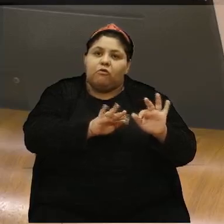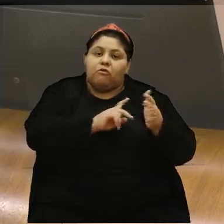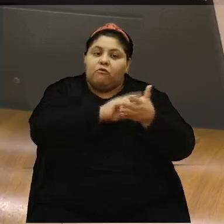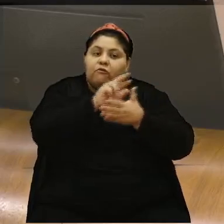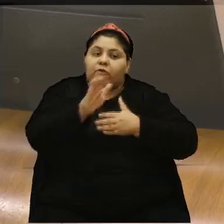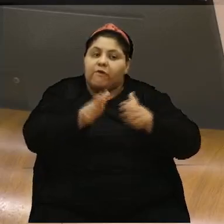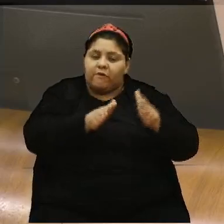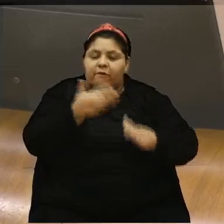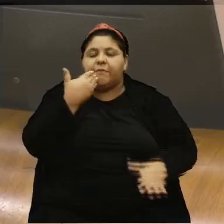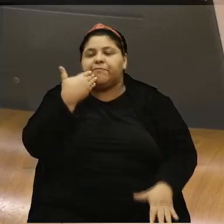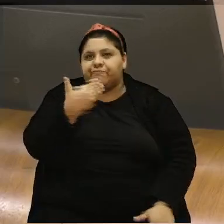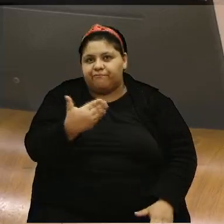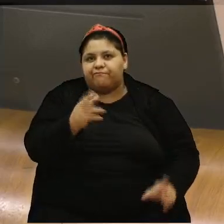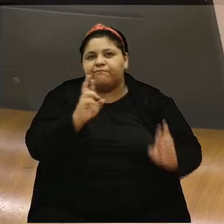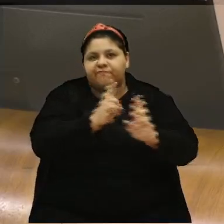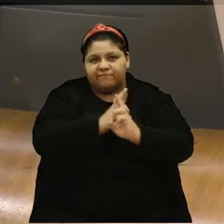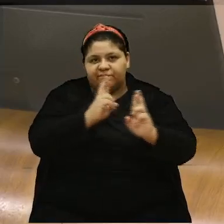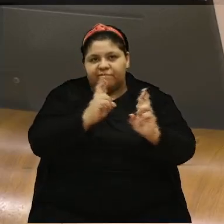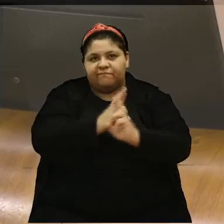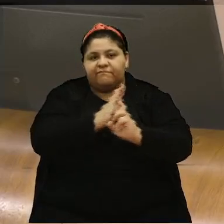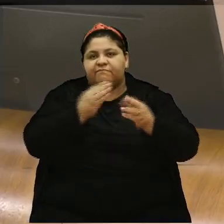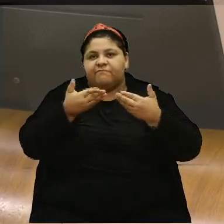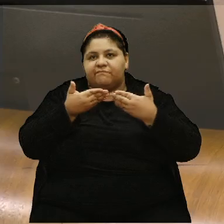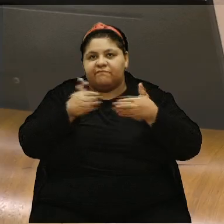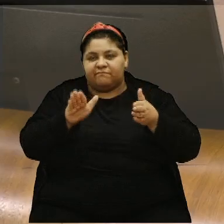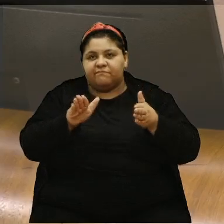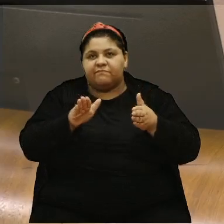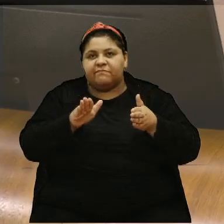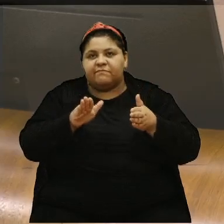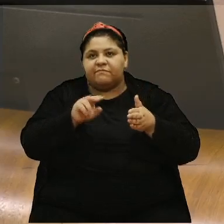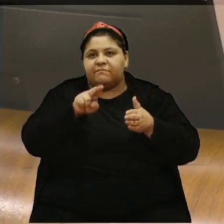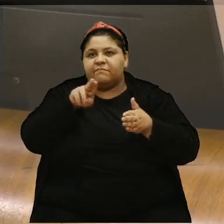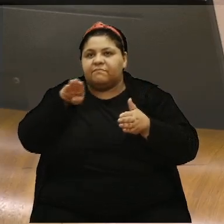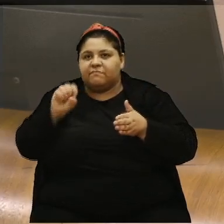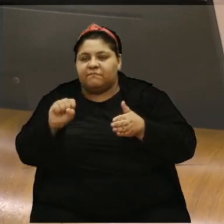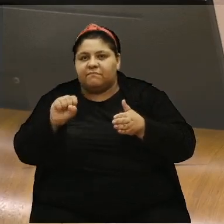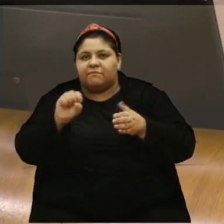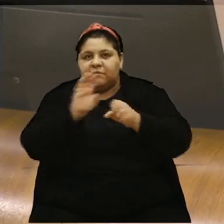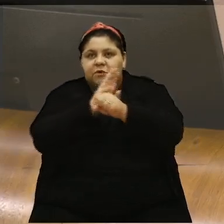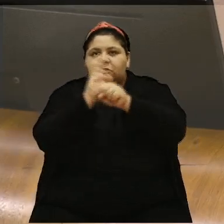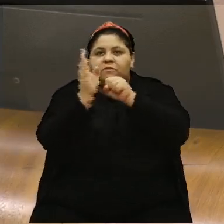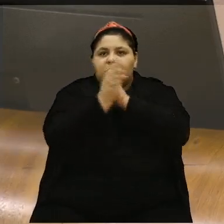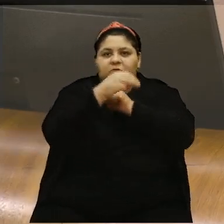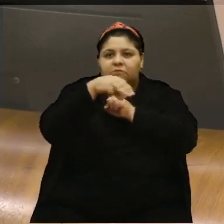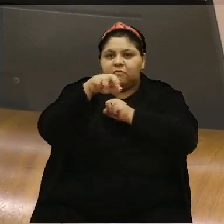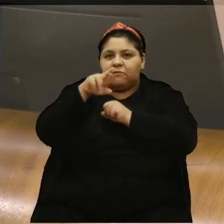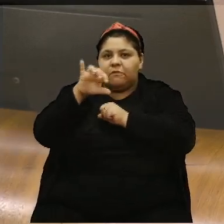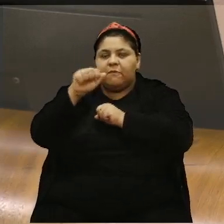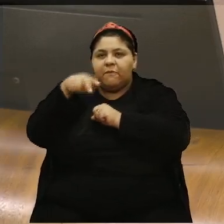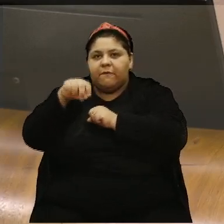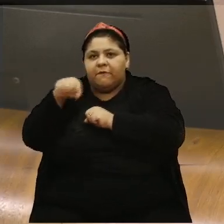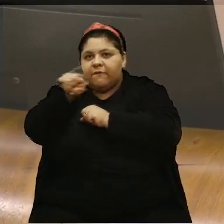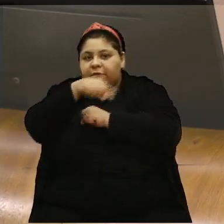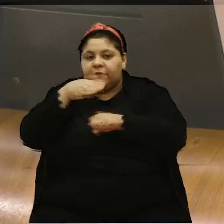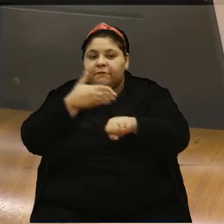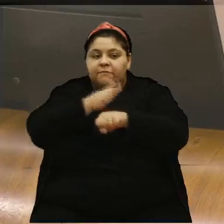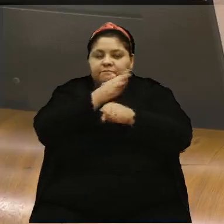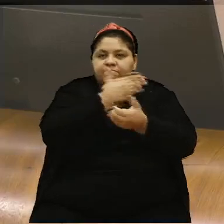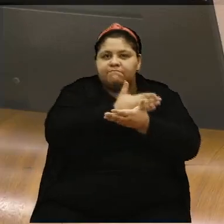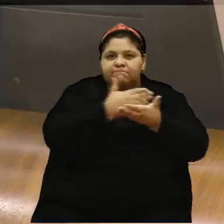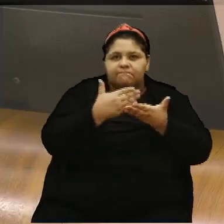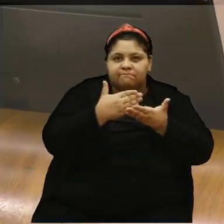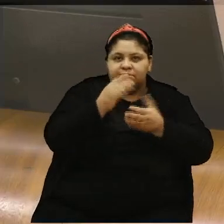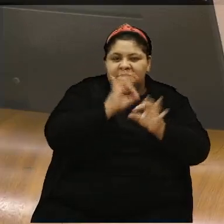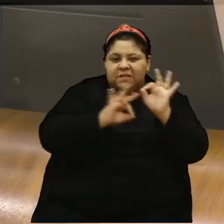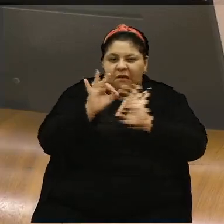em relação à abertura da UBS do bairro Mariane, na qual a gente participou desde o princípio, desde a ordem